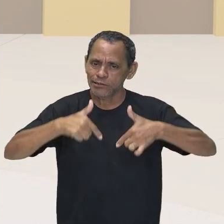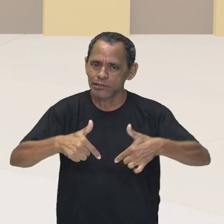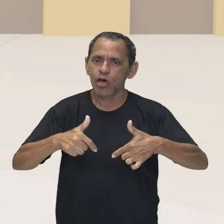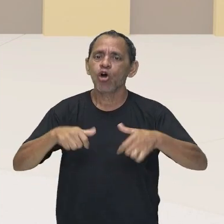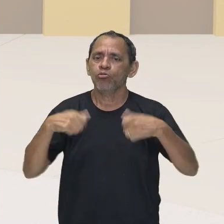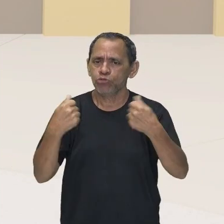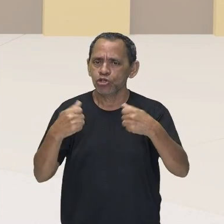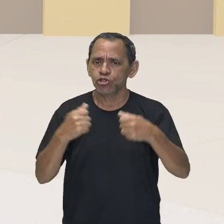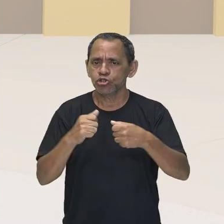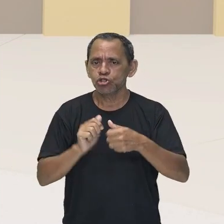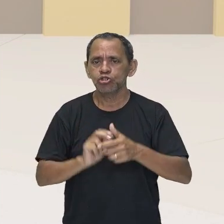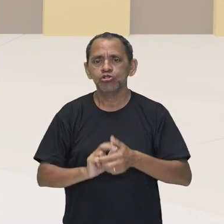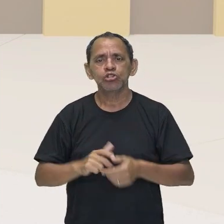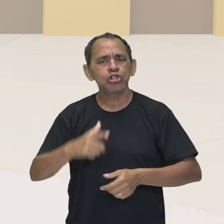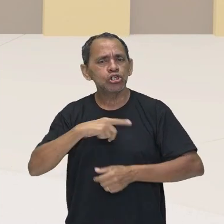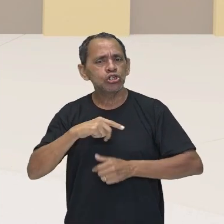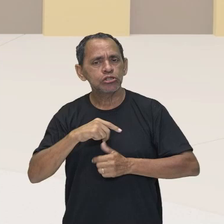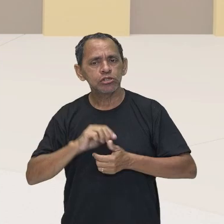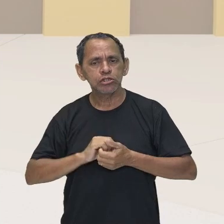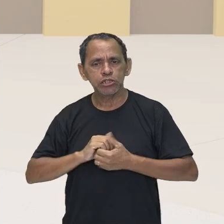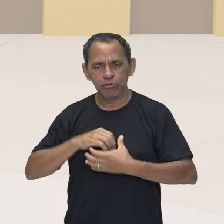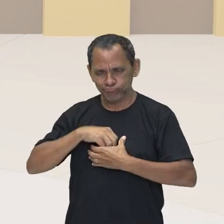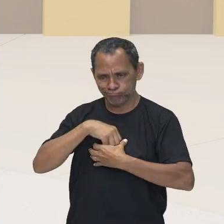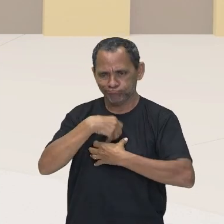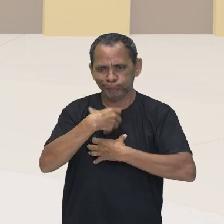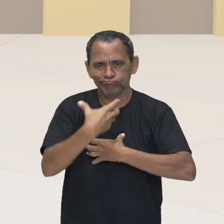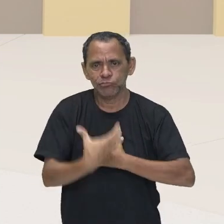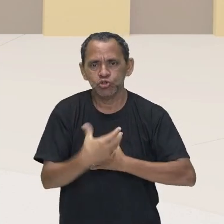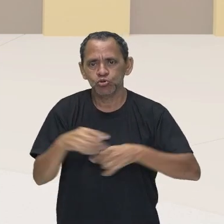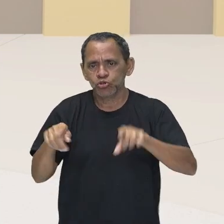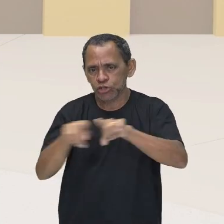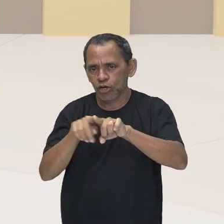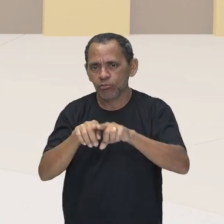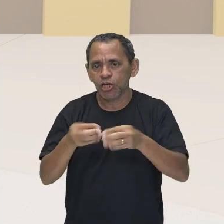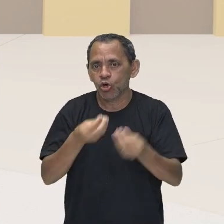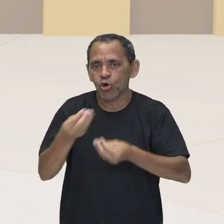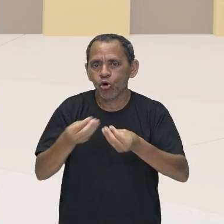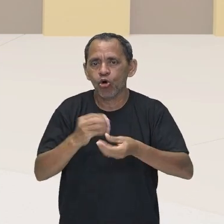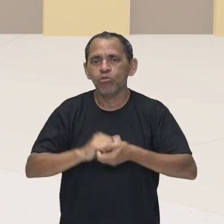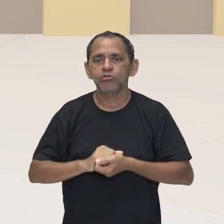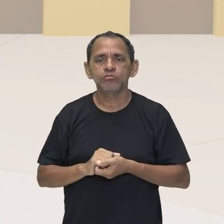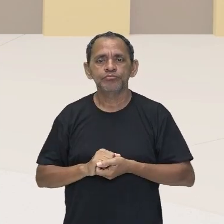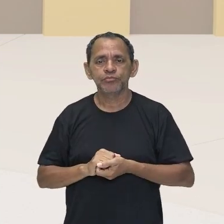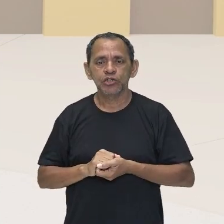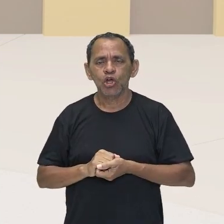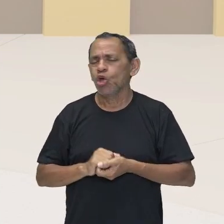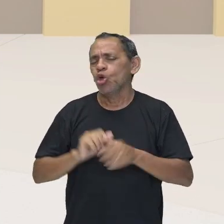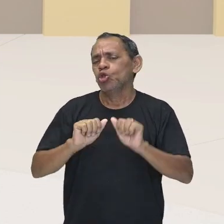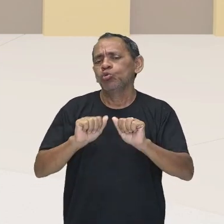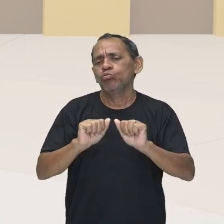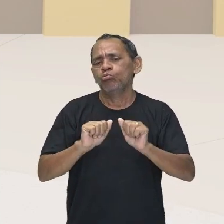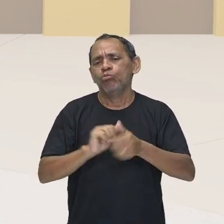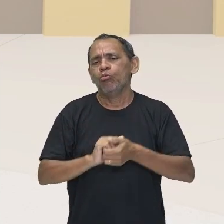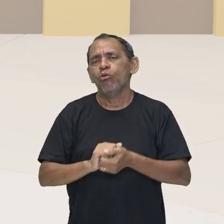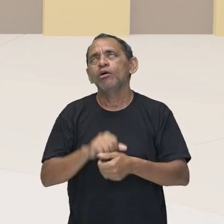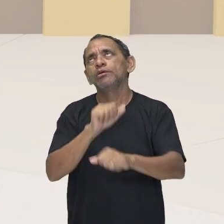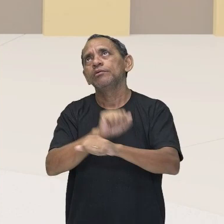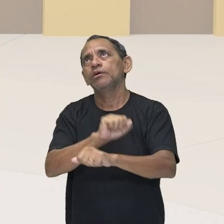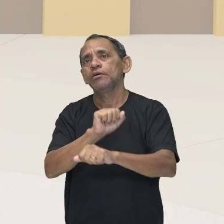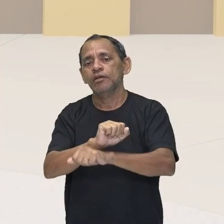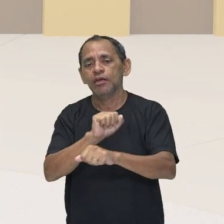tomar atitude, eu não posso ficar esperando, tudo cair do céu, eu preciso ser proativo. Então essa é